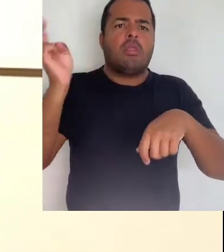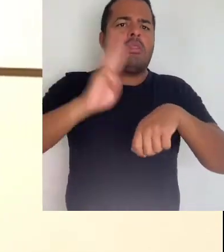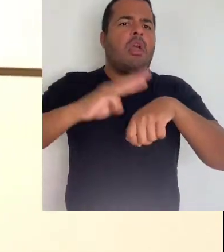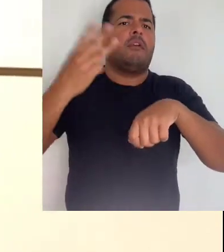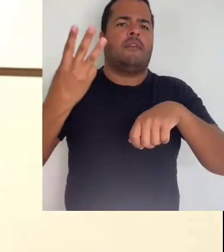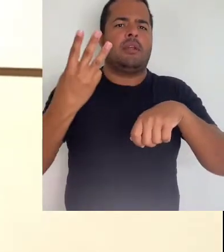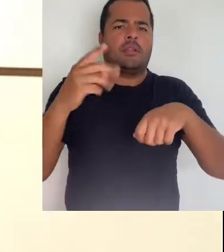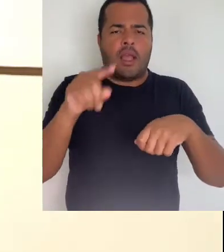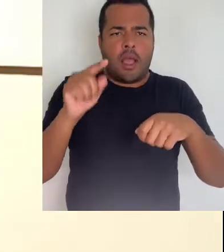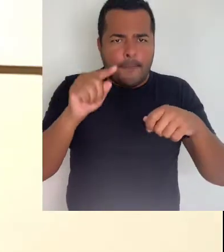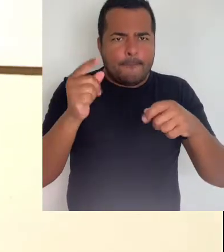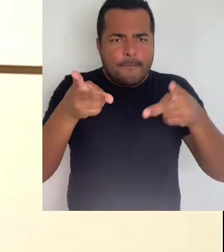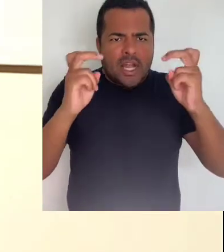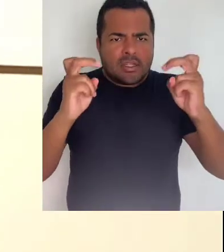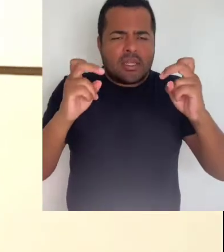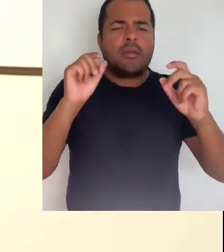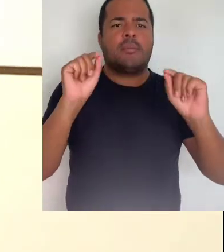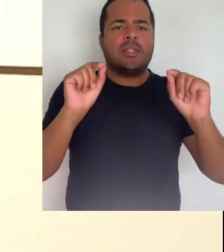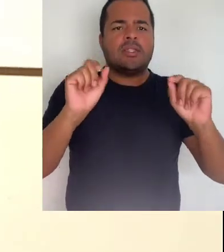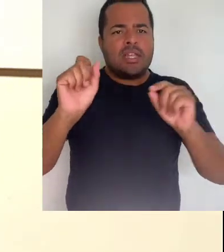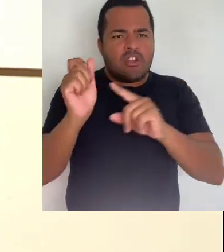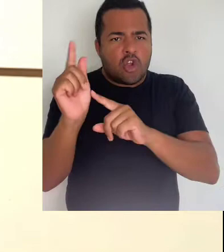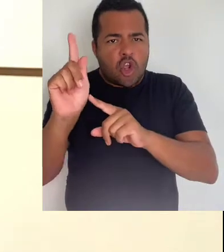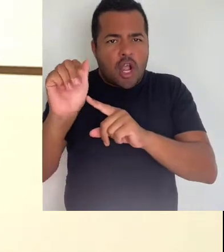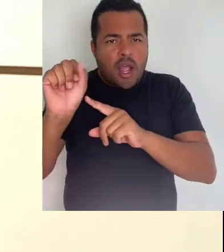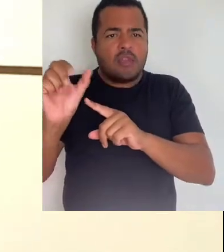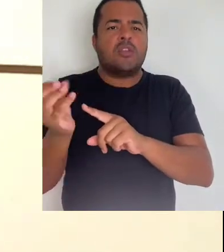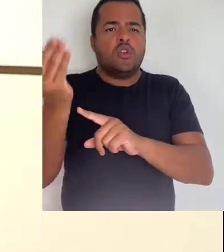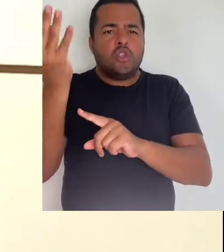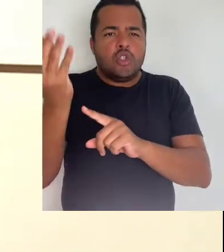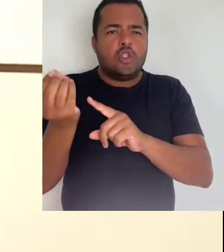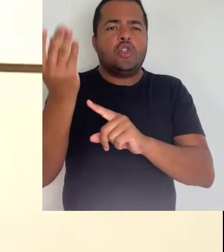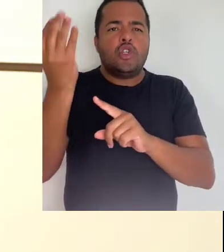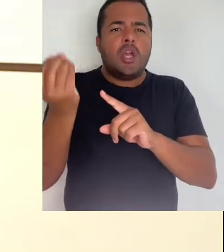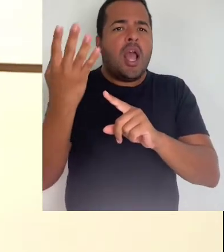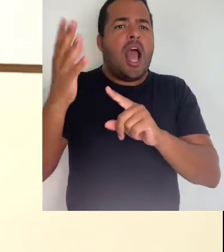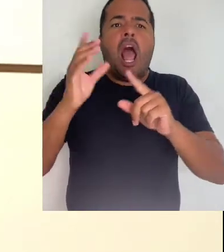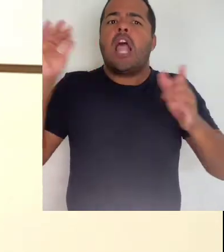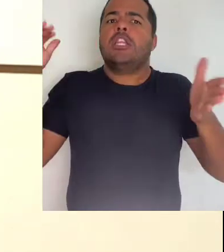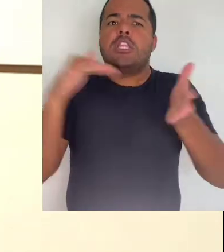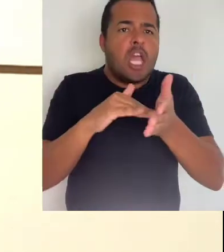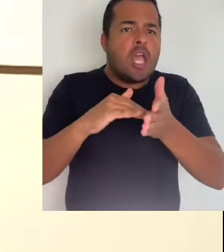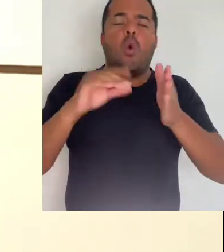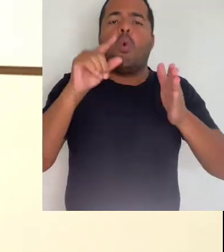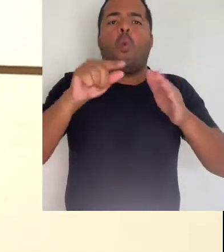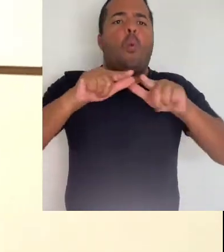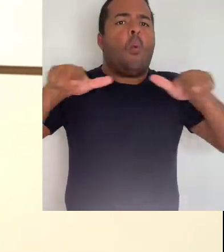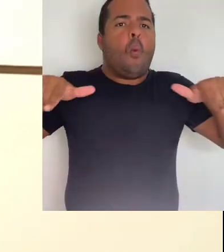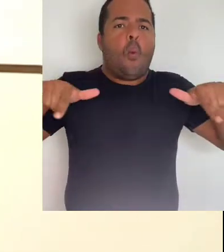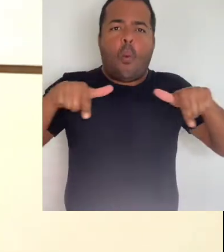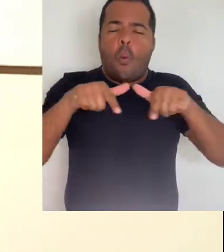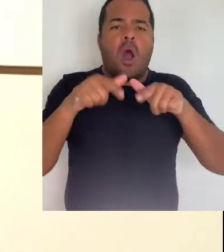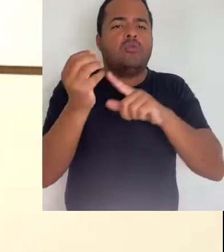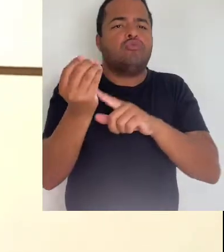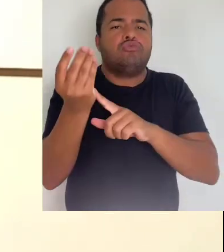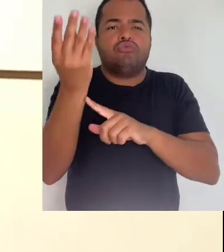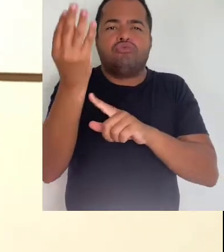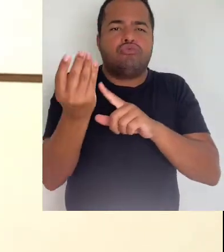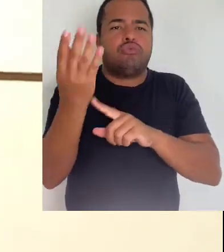esse movimento 3 vezes. Vai você perceber se ele ainda está liberando gás. Aí você vai agitando até você perceber